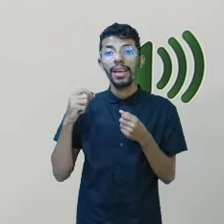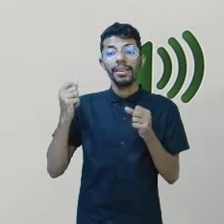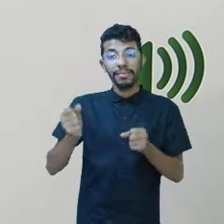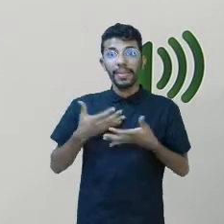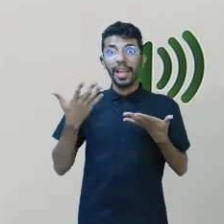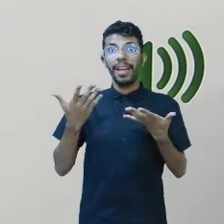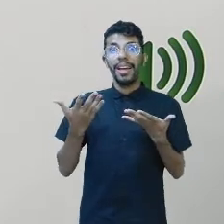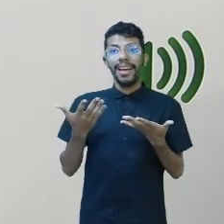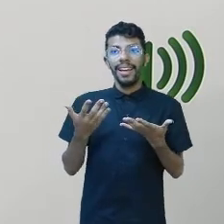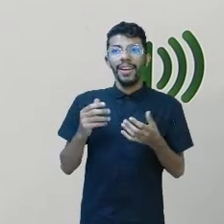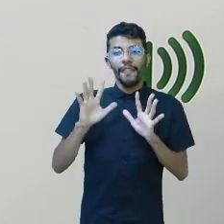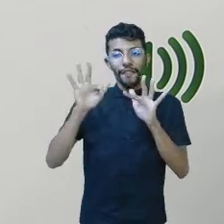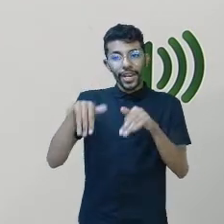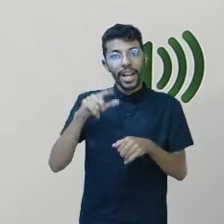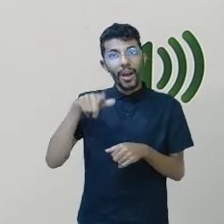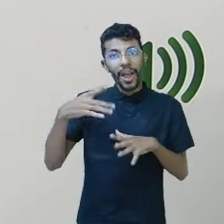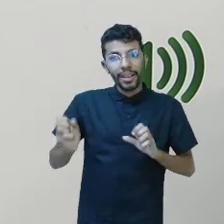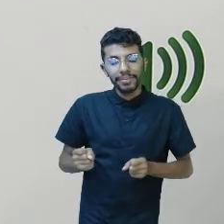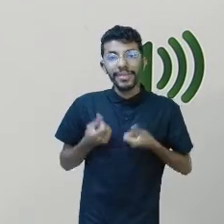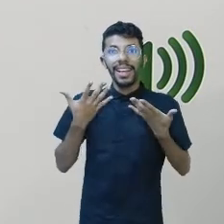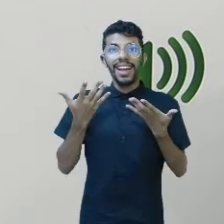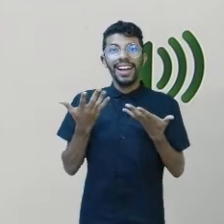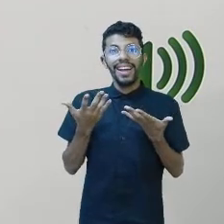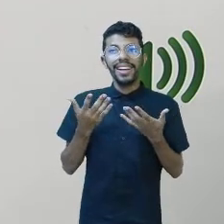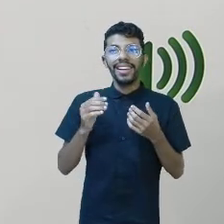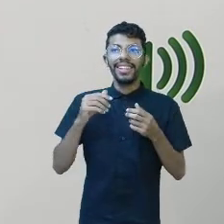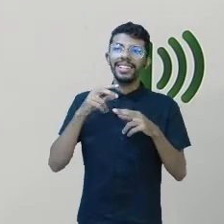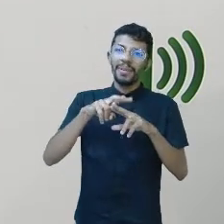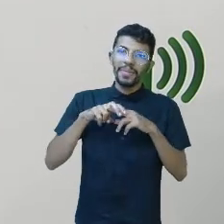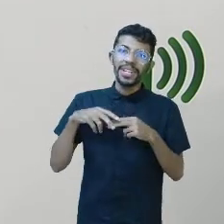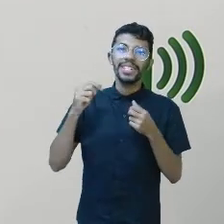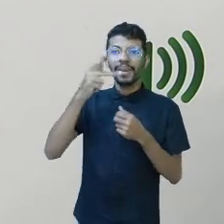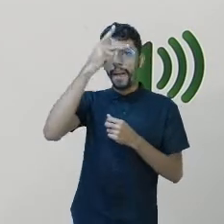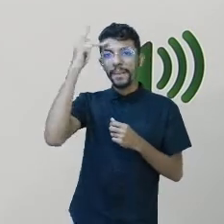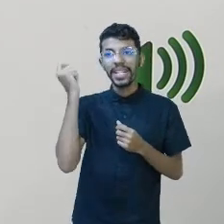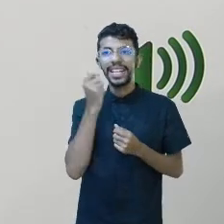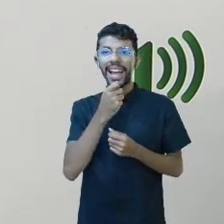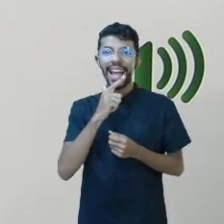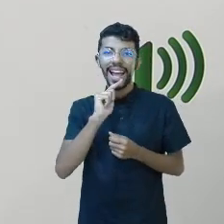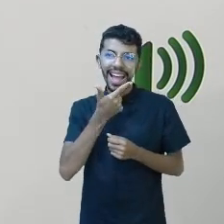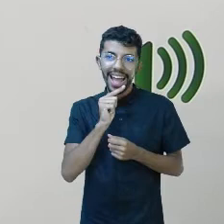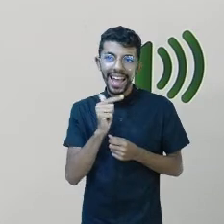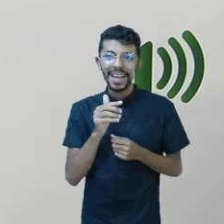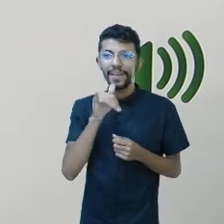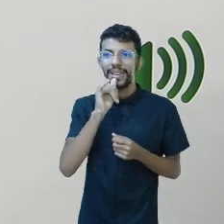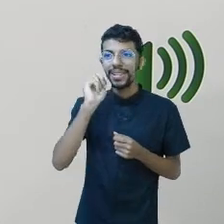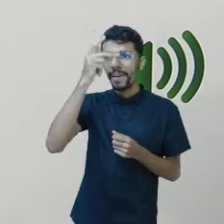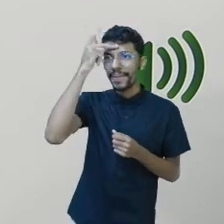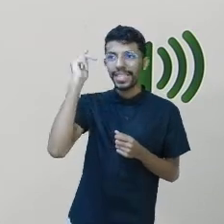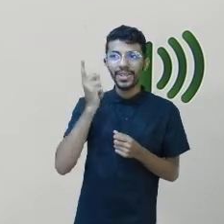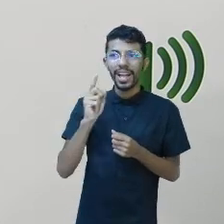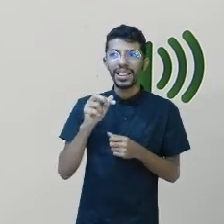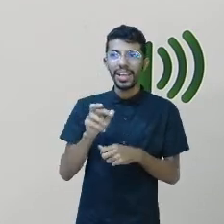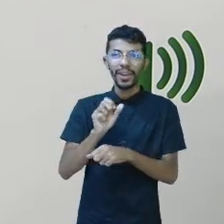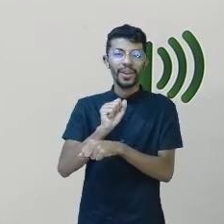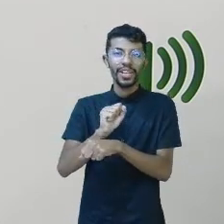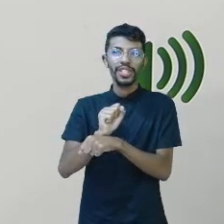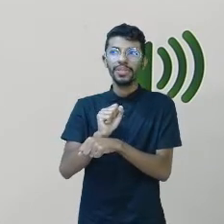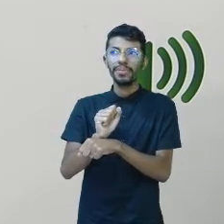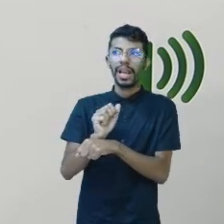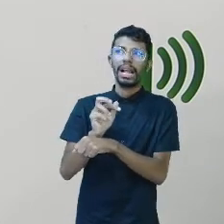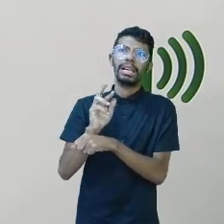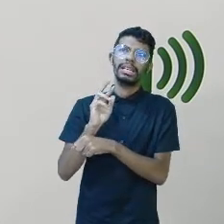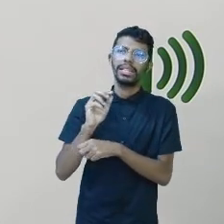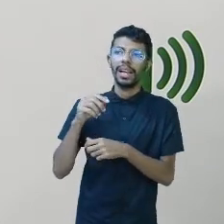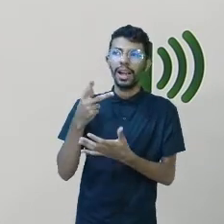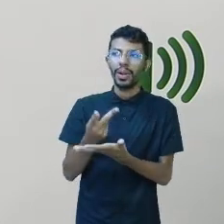quê? Surpreendente. Tanto é que a pessoa ri. Né? A pessoa não está esperando que aconteça aquilo. Quando aconteceu, a pessoa